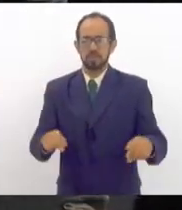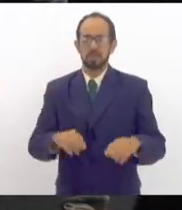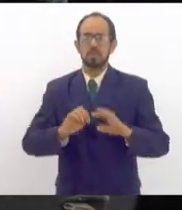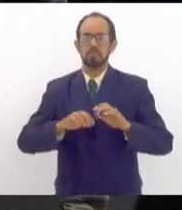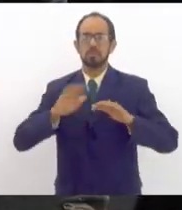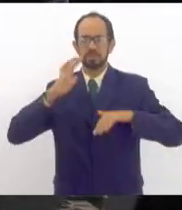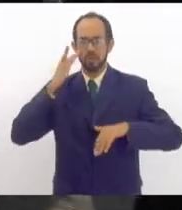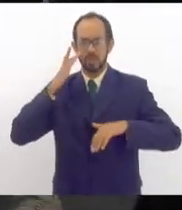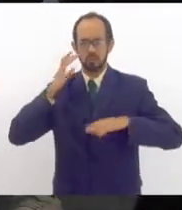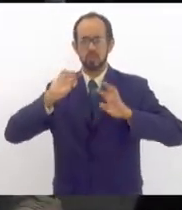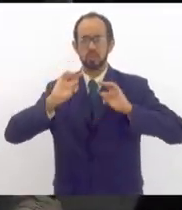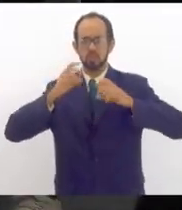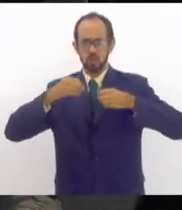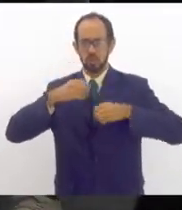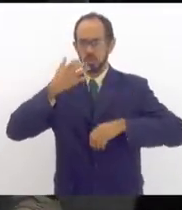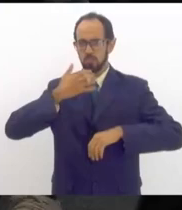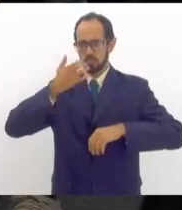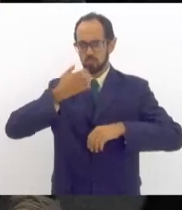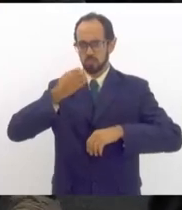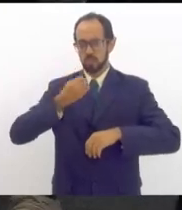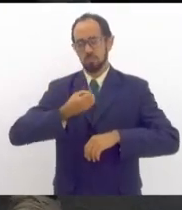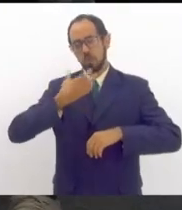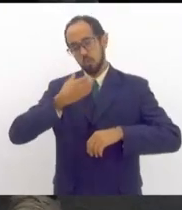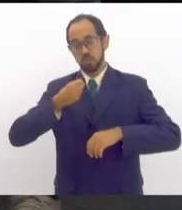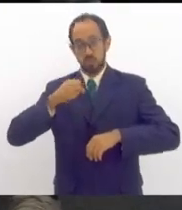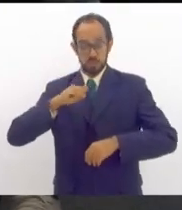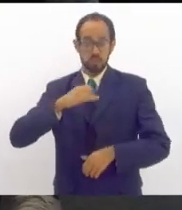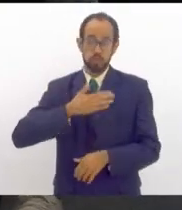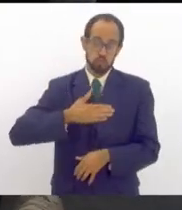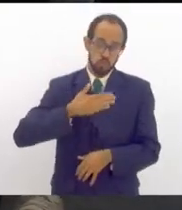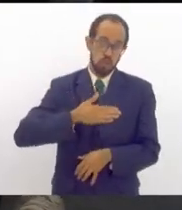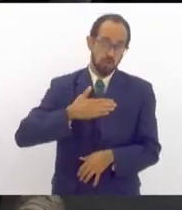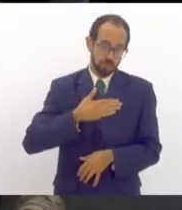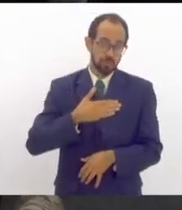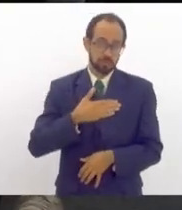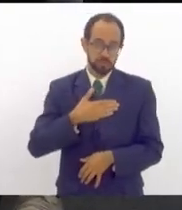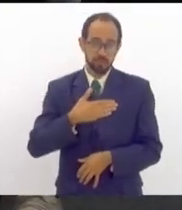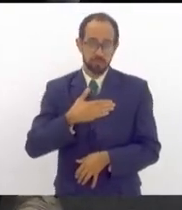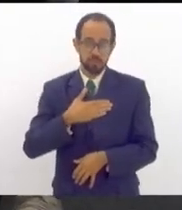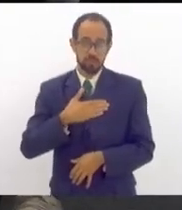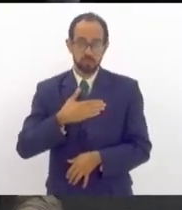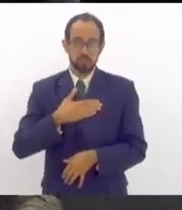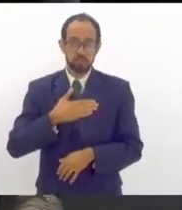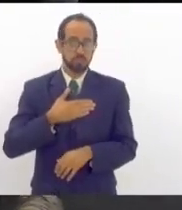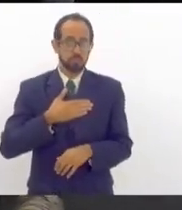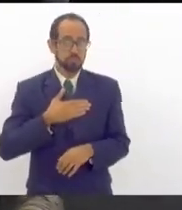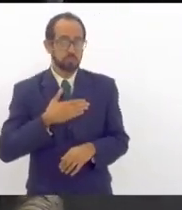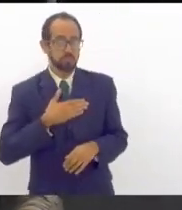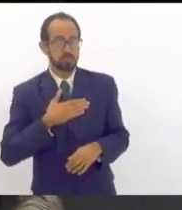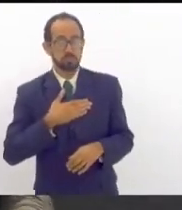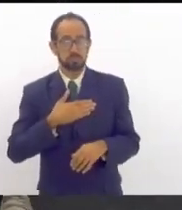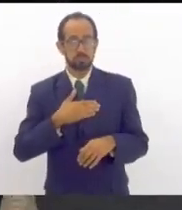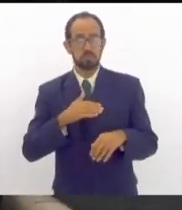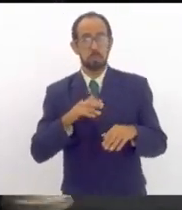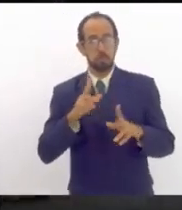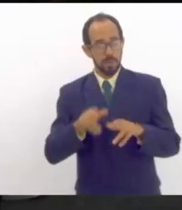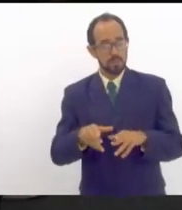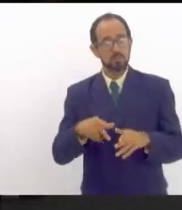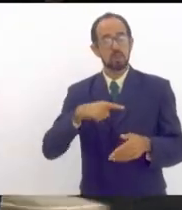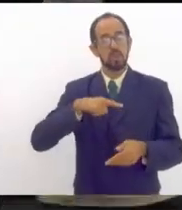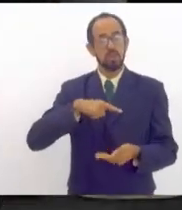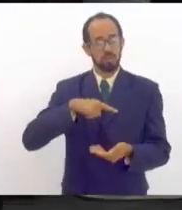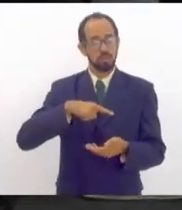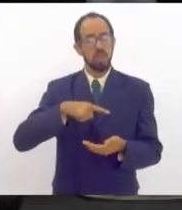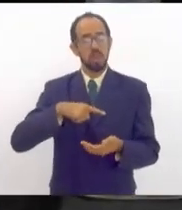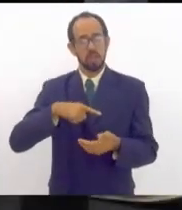é boa desde que gostemos reflita ela muitas vezes duras realidades